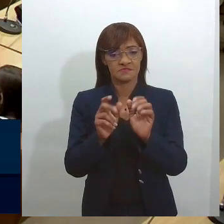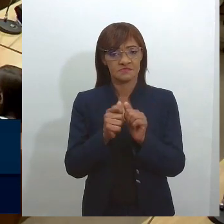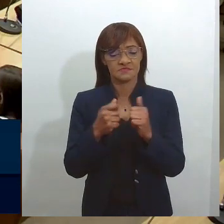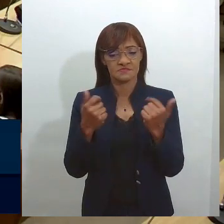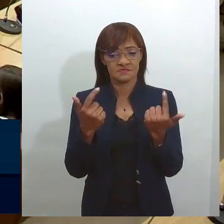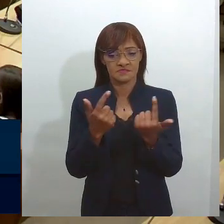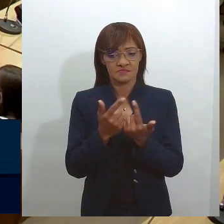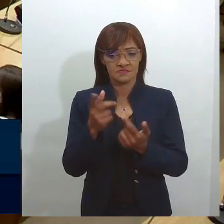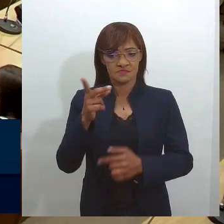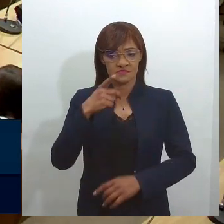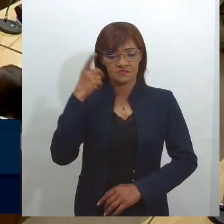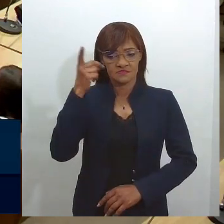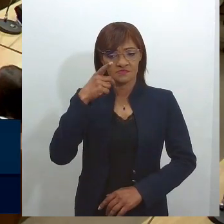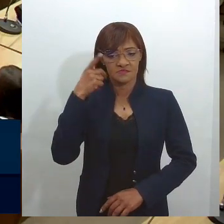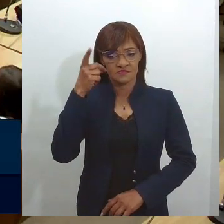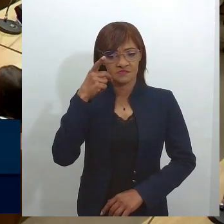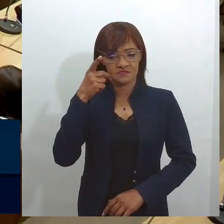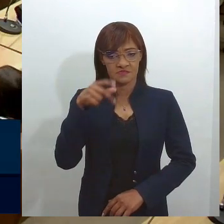Cacá Santos.